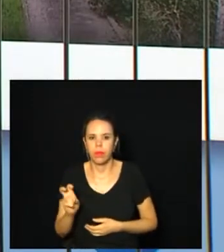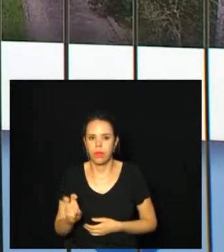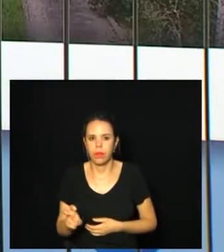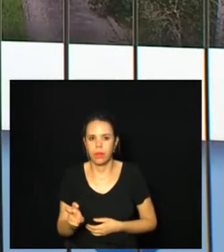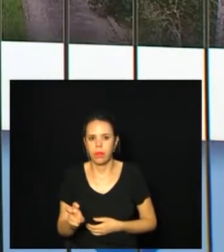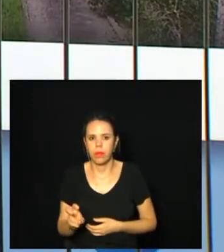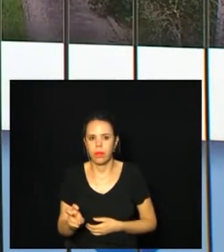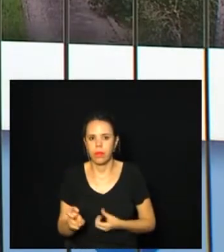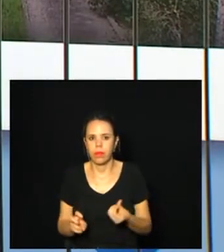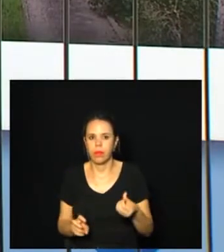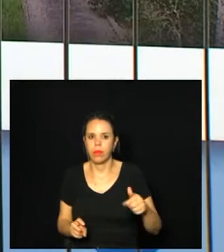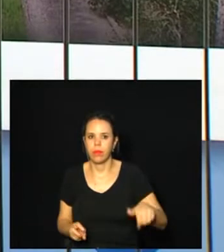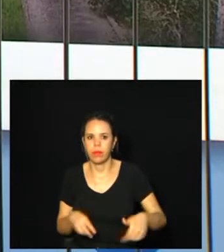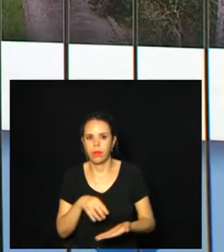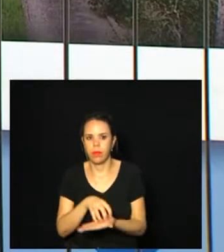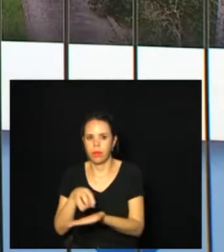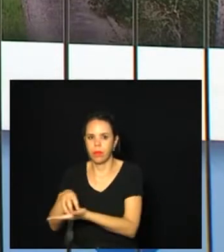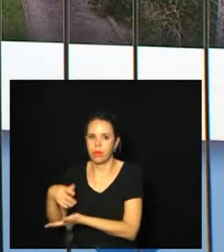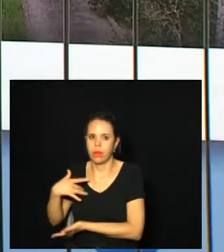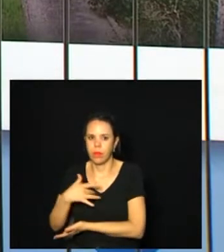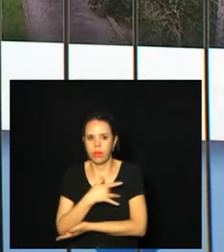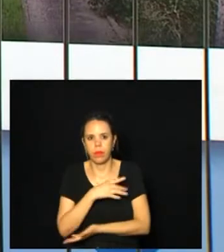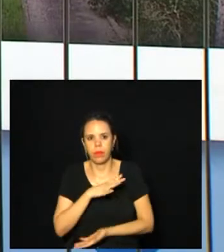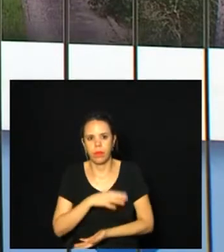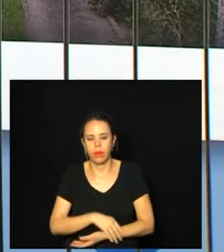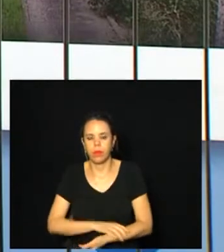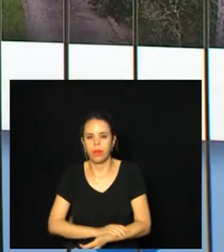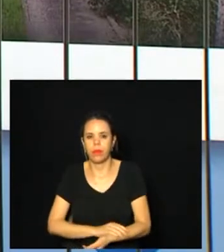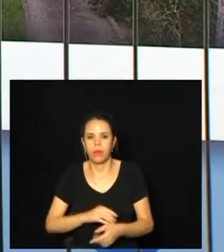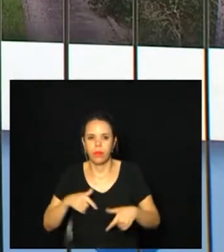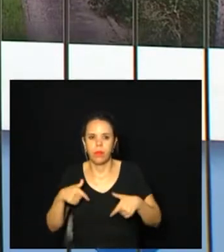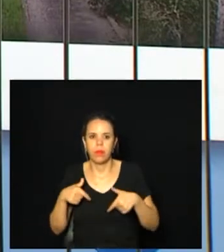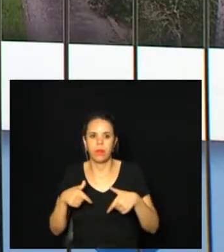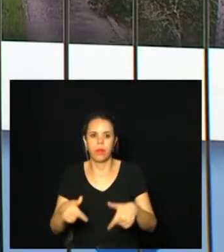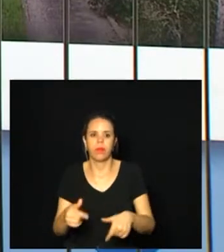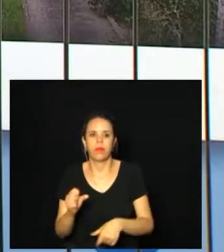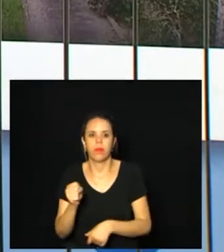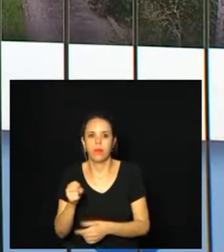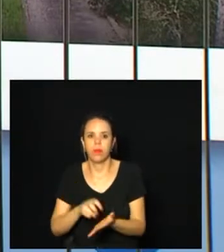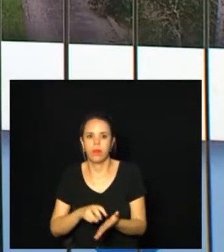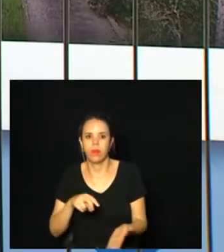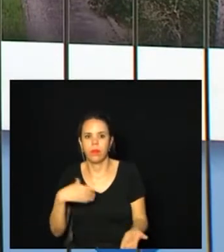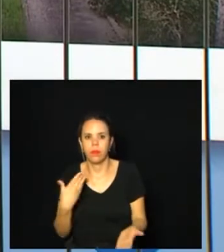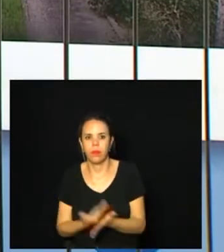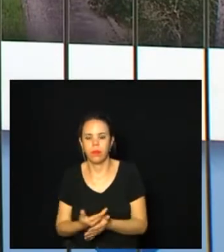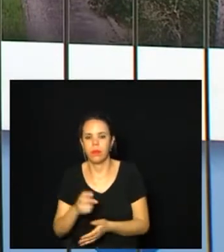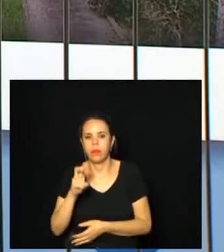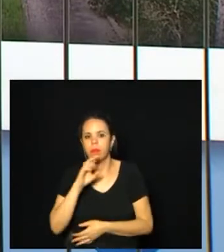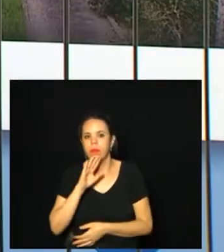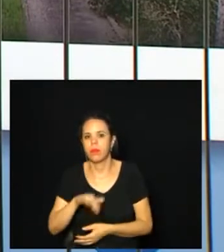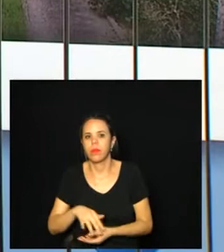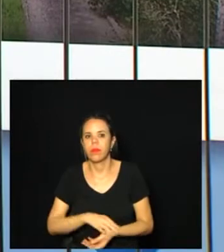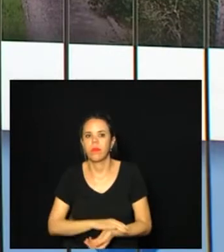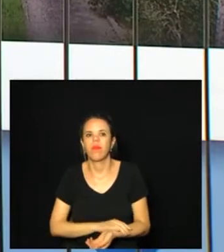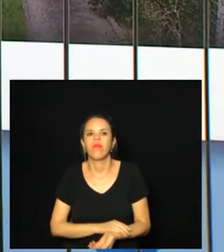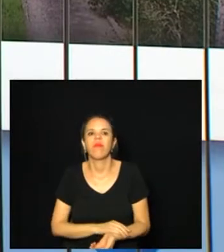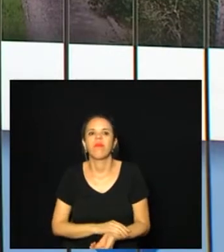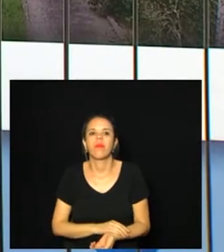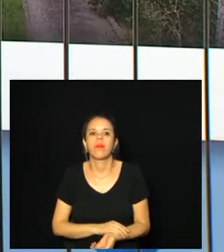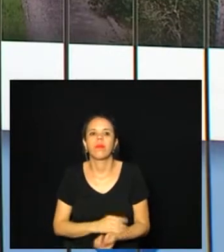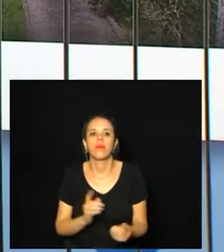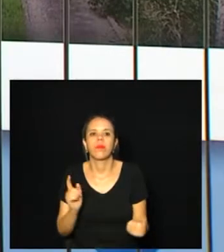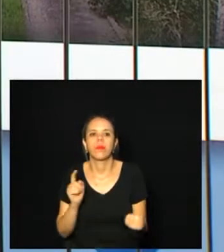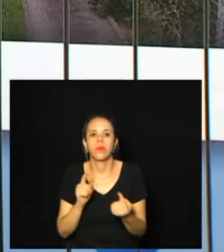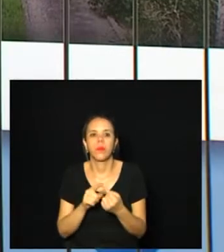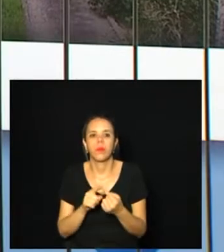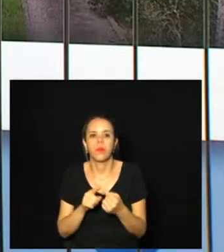dos 67 centros de saúde da cidade atuando das 8 da manhã às 5 da tarde, com o